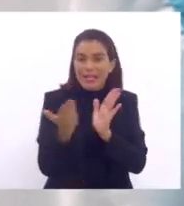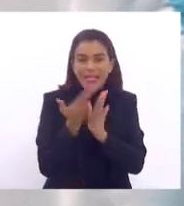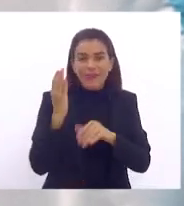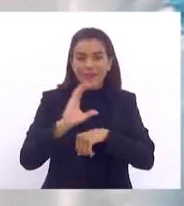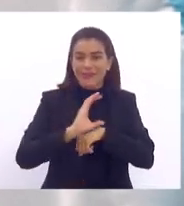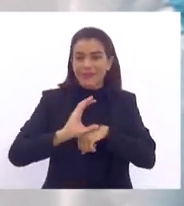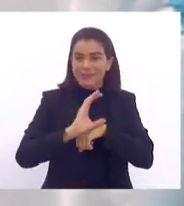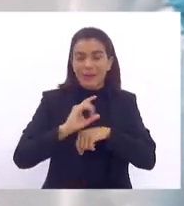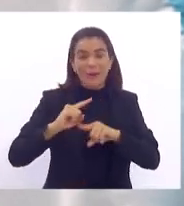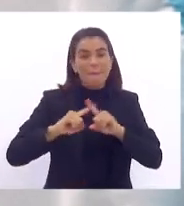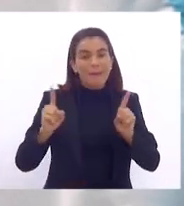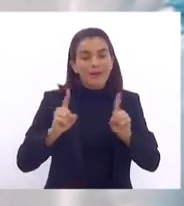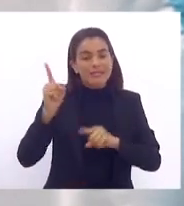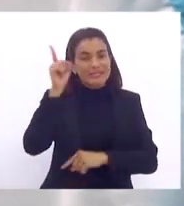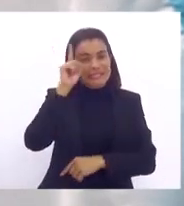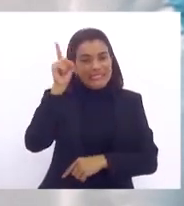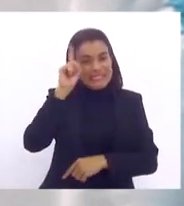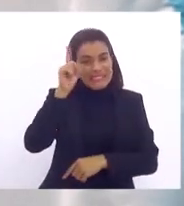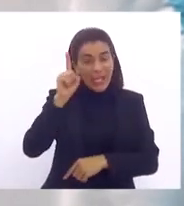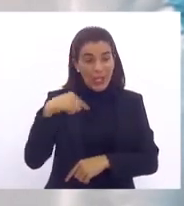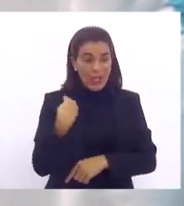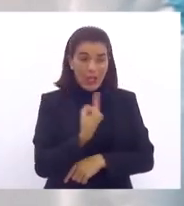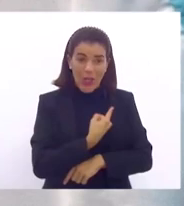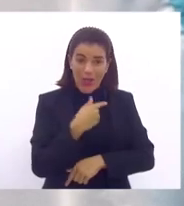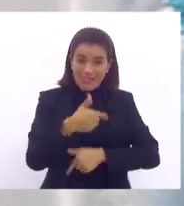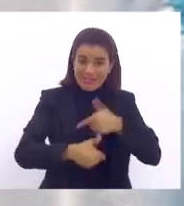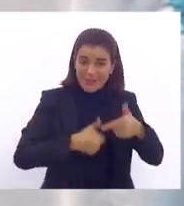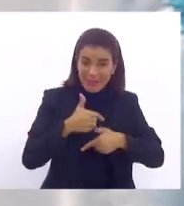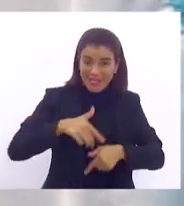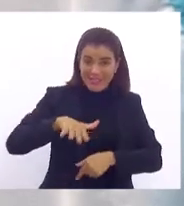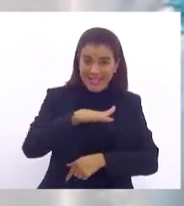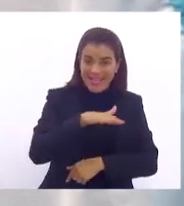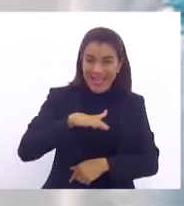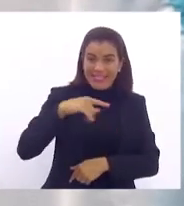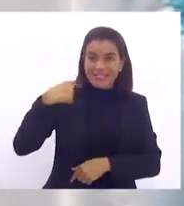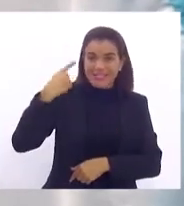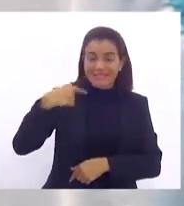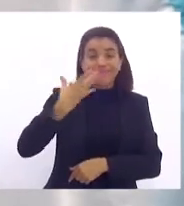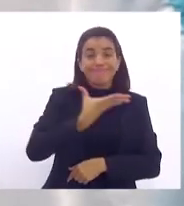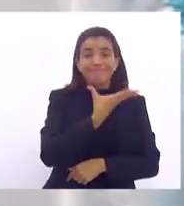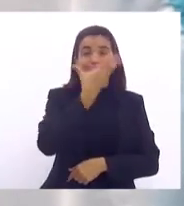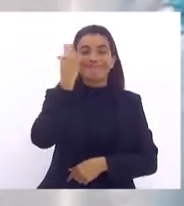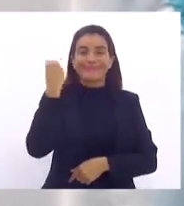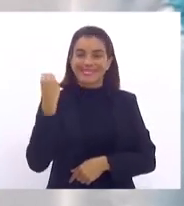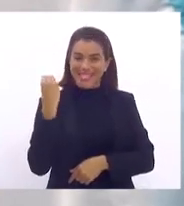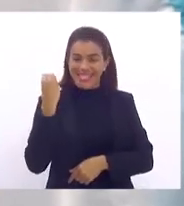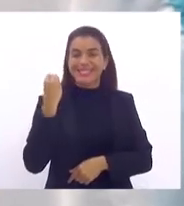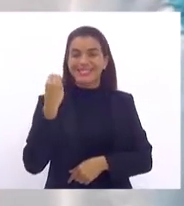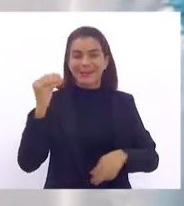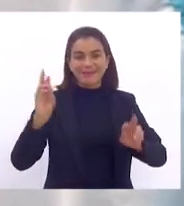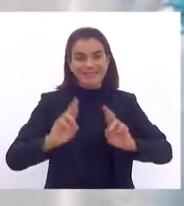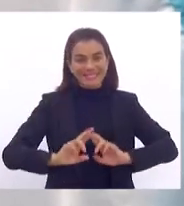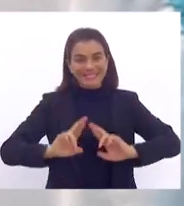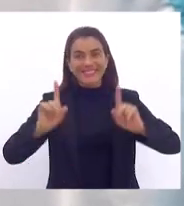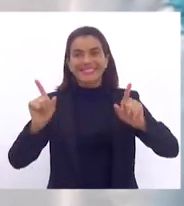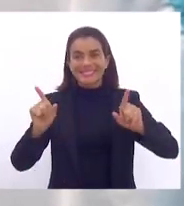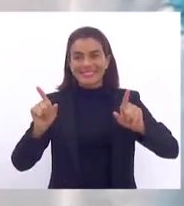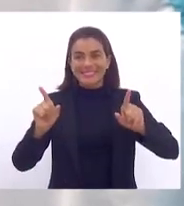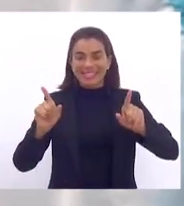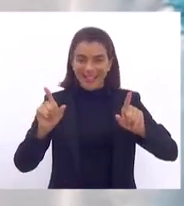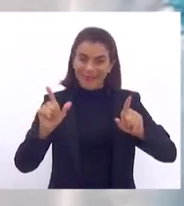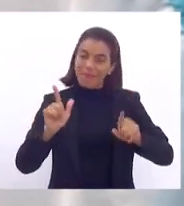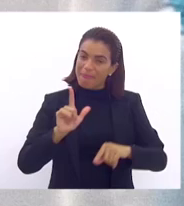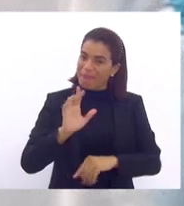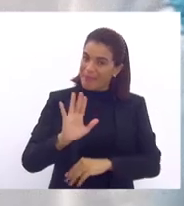dia até mesmo nós operadores do direito e esquecemos dessa dessa diferença tênue mas muito